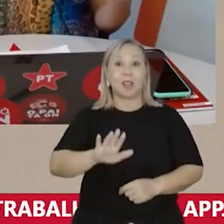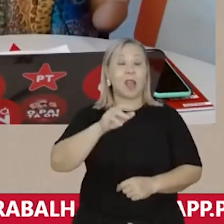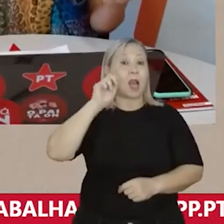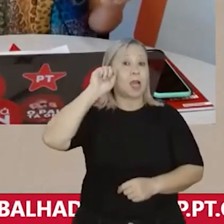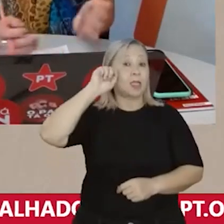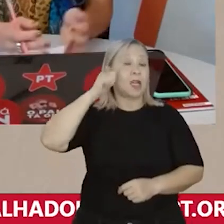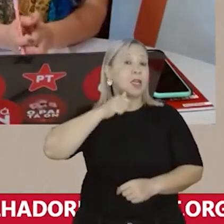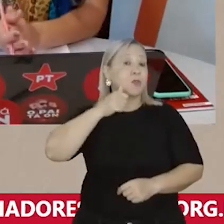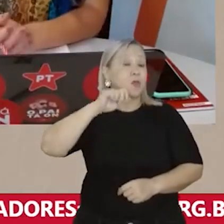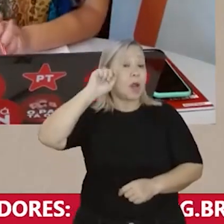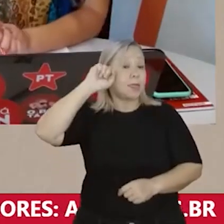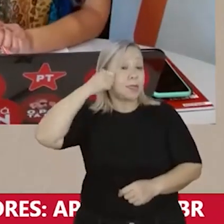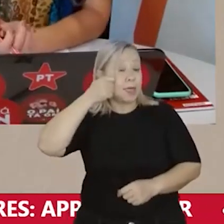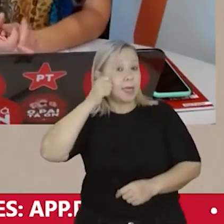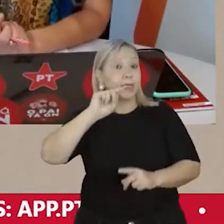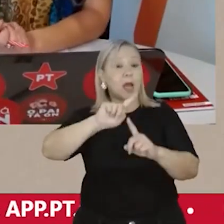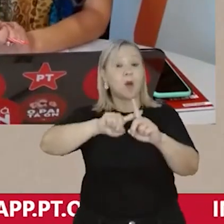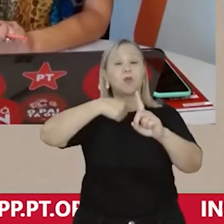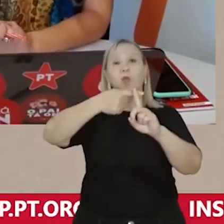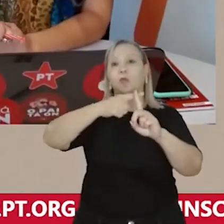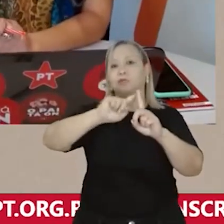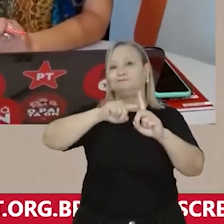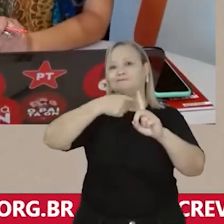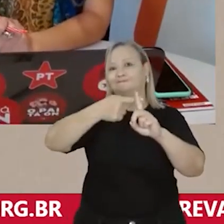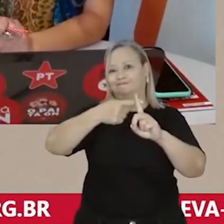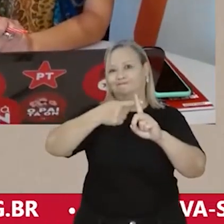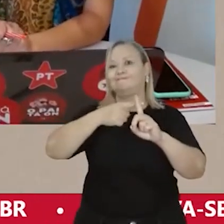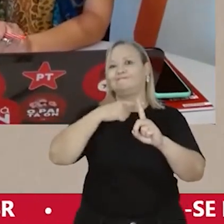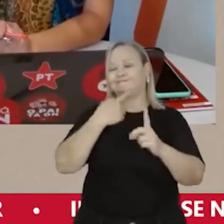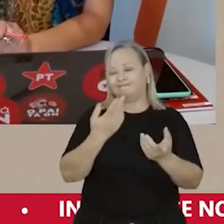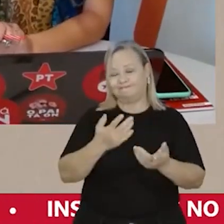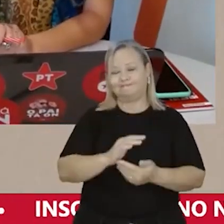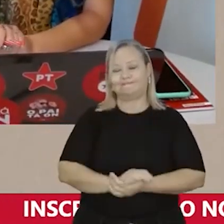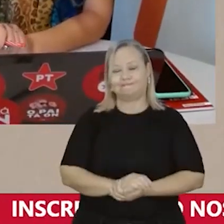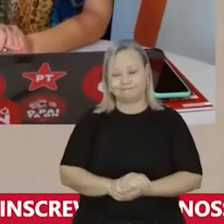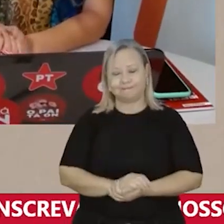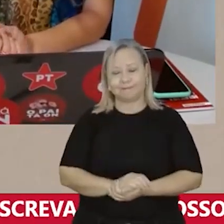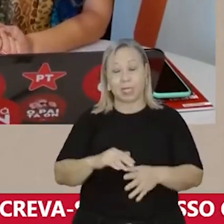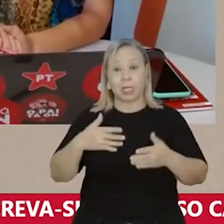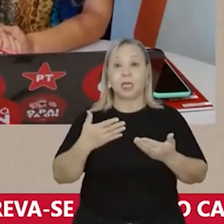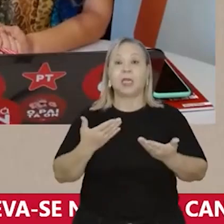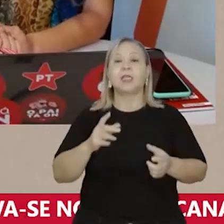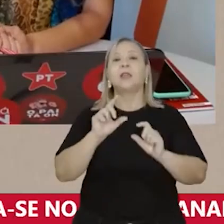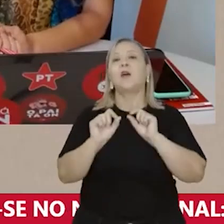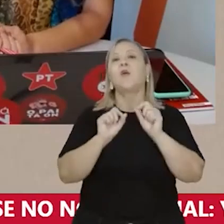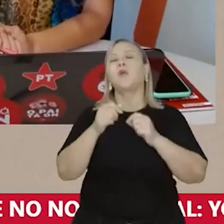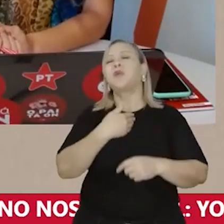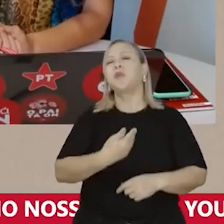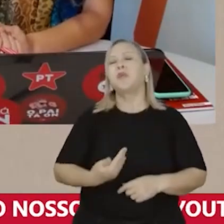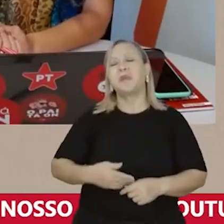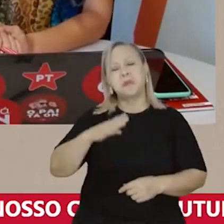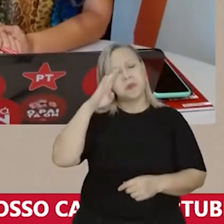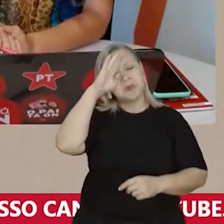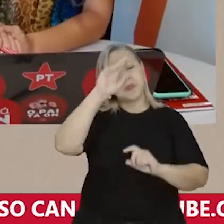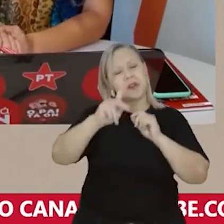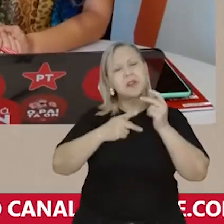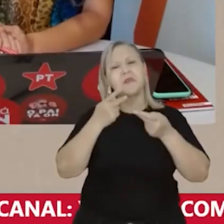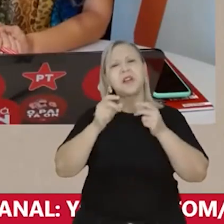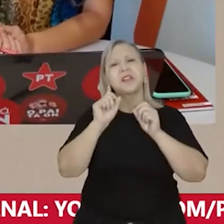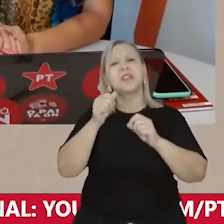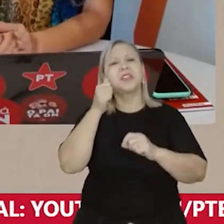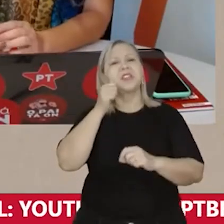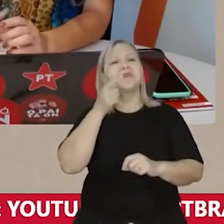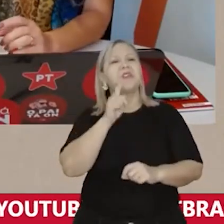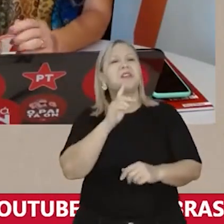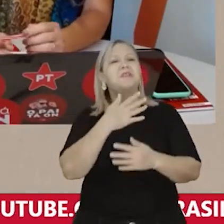dobro, né, é muito mais do que o dobro. Então, o que o governo Bolsonaro está dizendo? Essas mulheres não